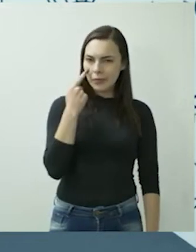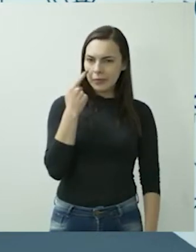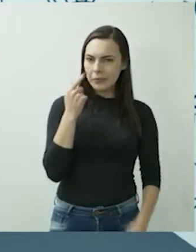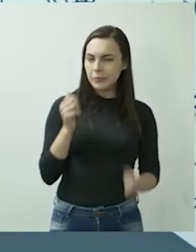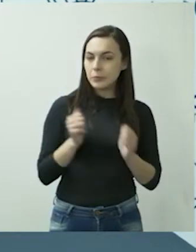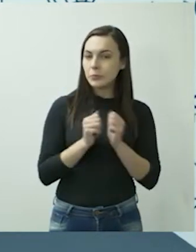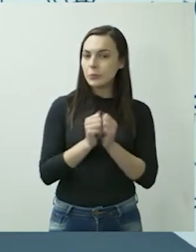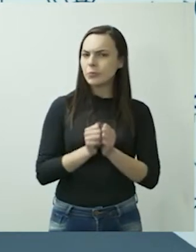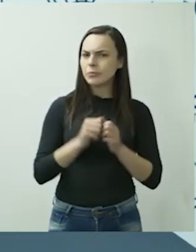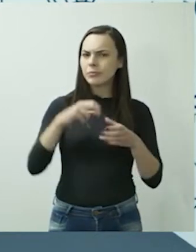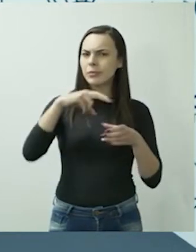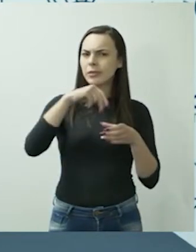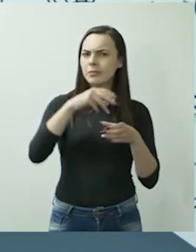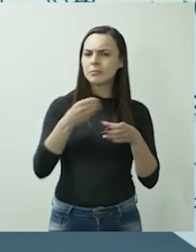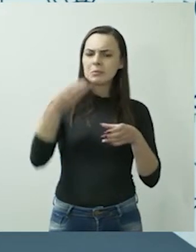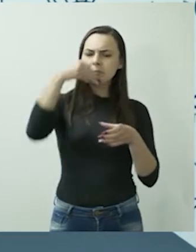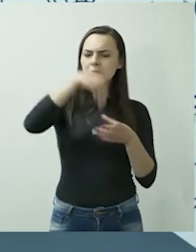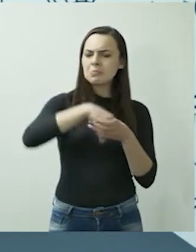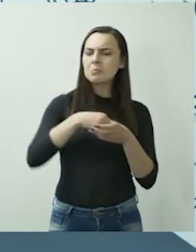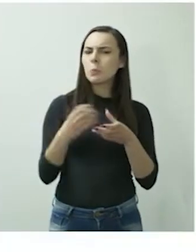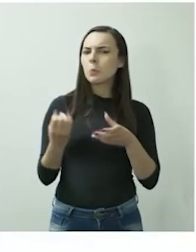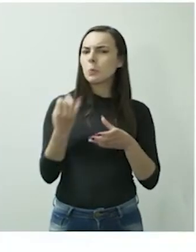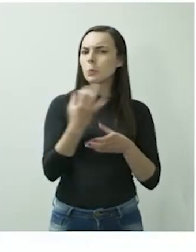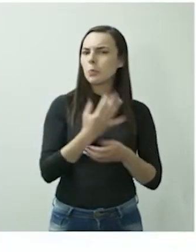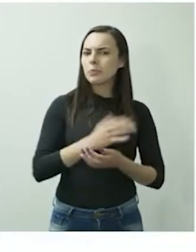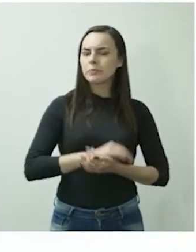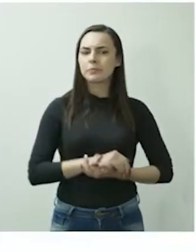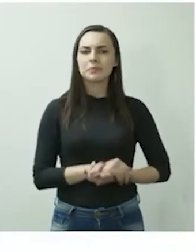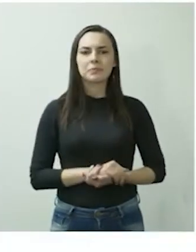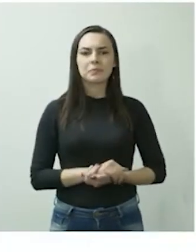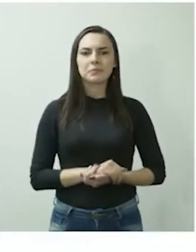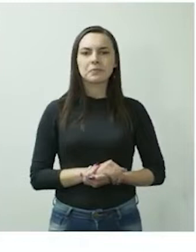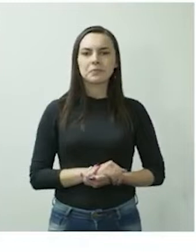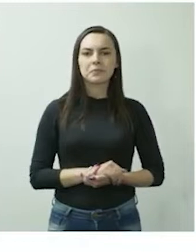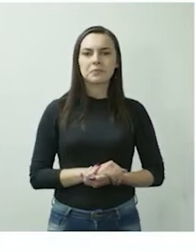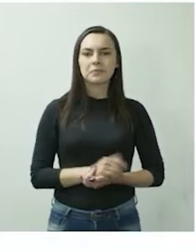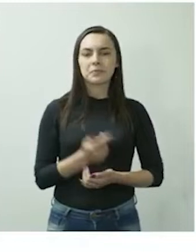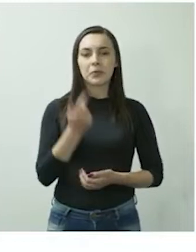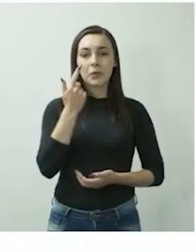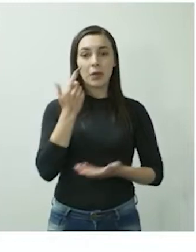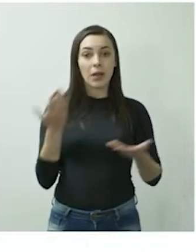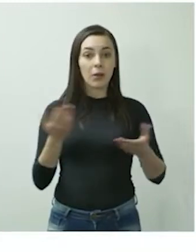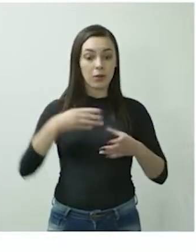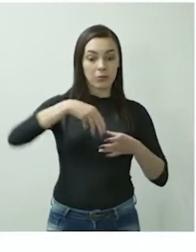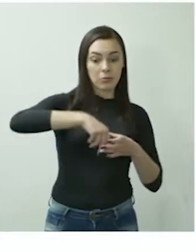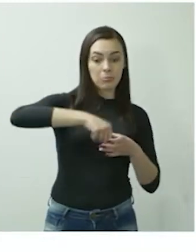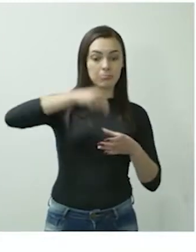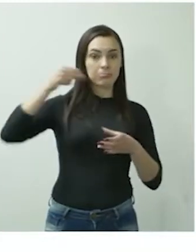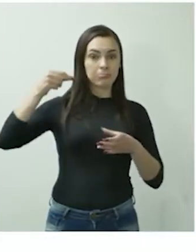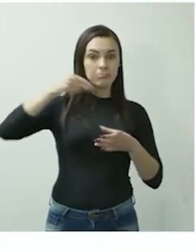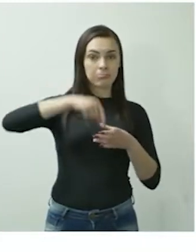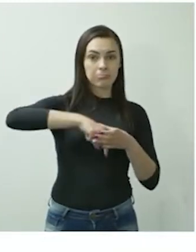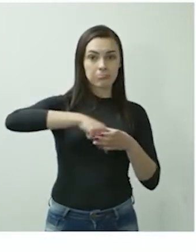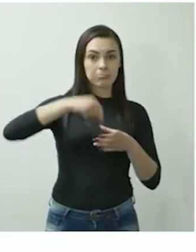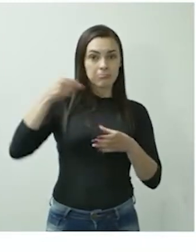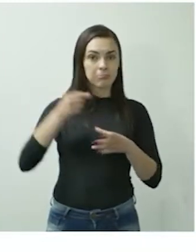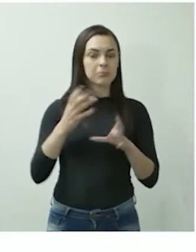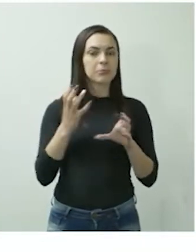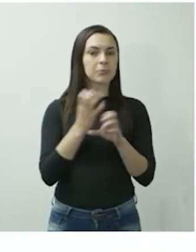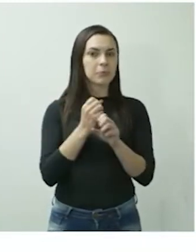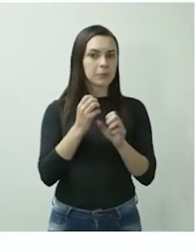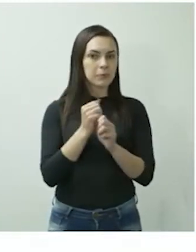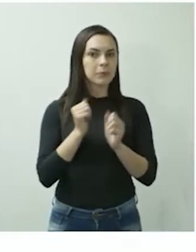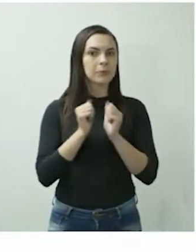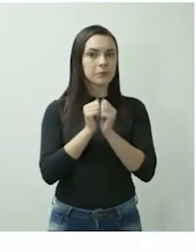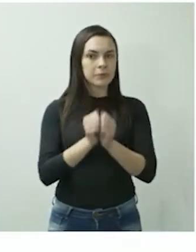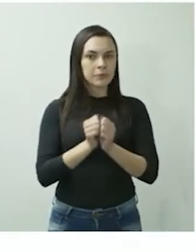quantas tampinhas há no pote? Vejam lá. A professora Márcia vai tirar agora as tampinhas do pote e nós vamos contar juntos